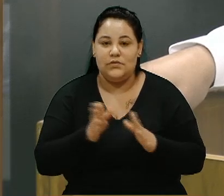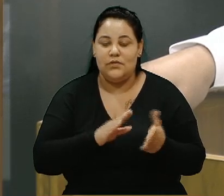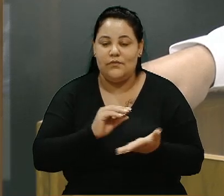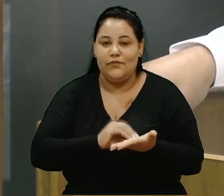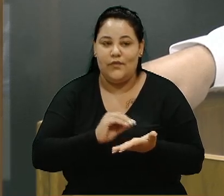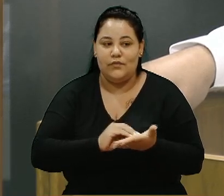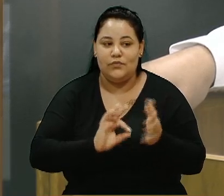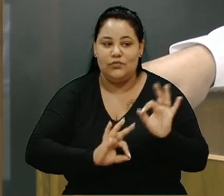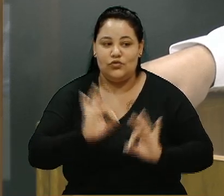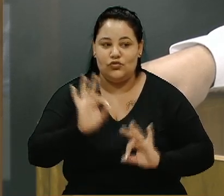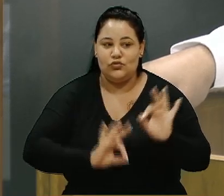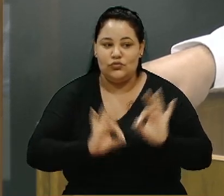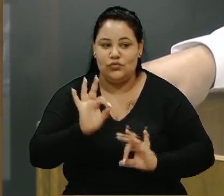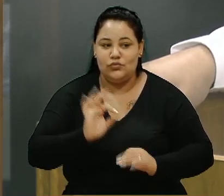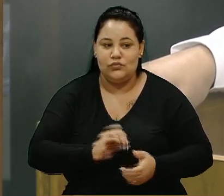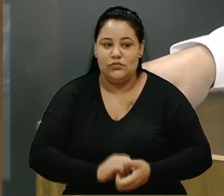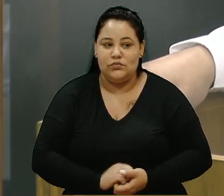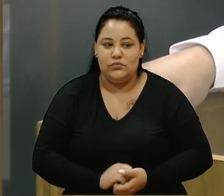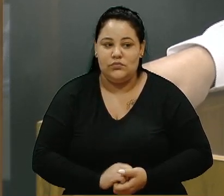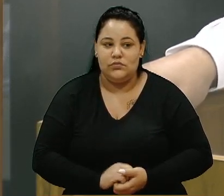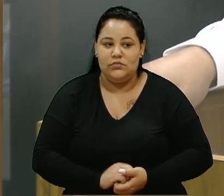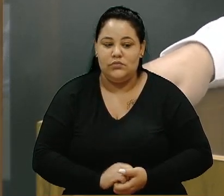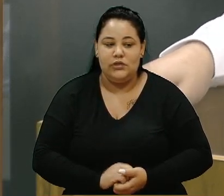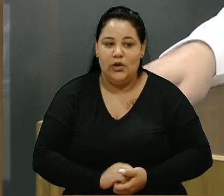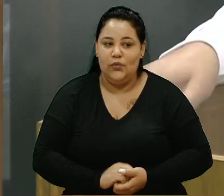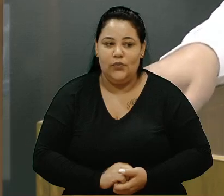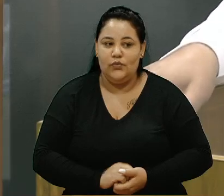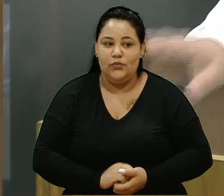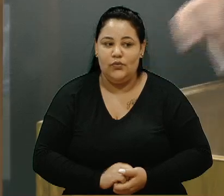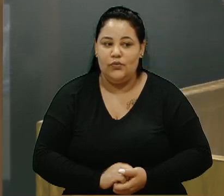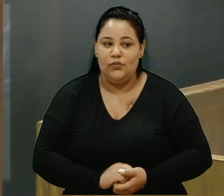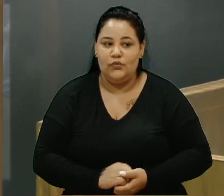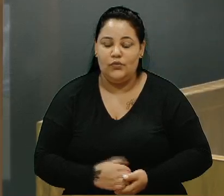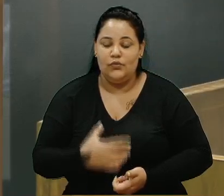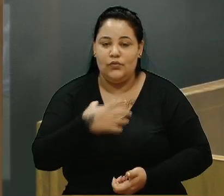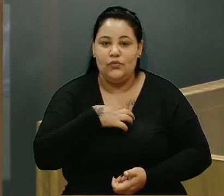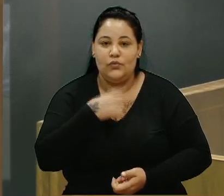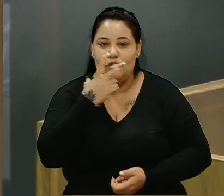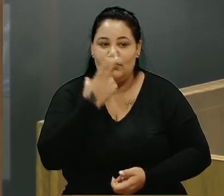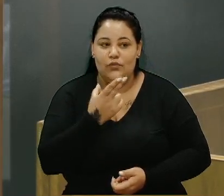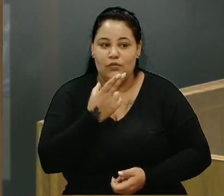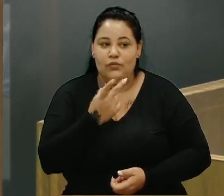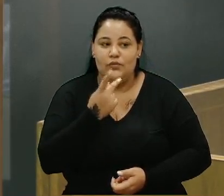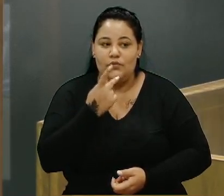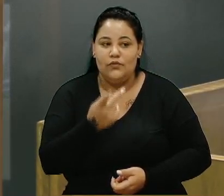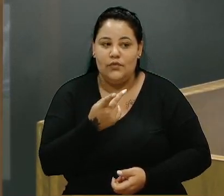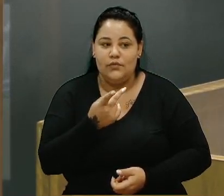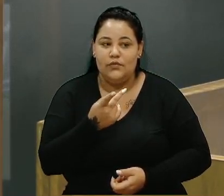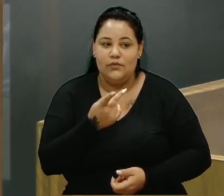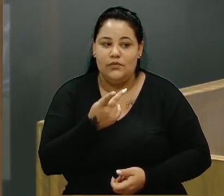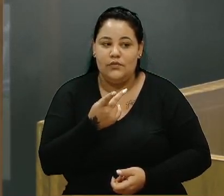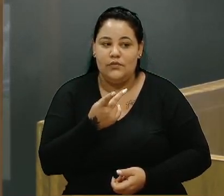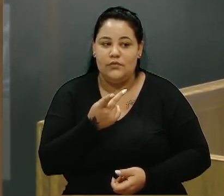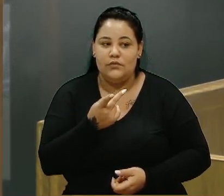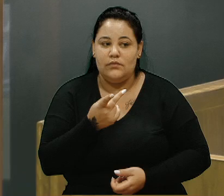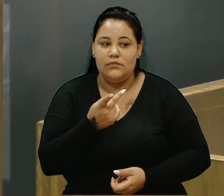E lá no Beltrão, da mesma forma. Para falar dessas 2 áreas, porque nós estamos falando de uma diretoria.